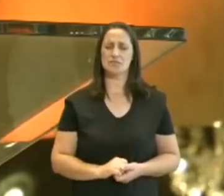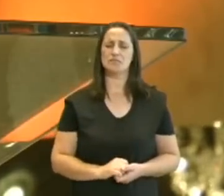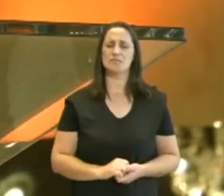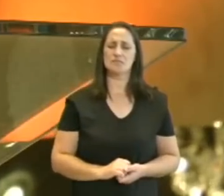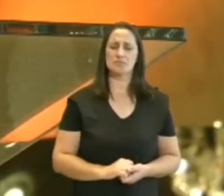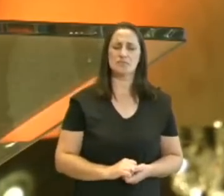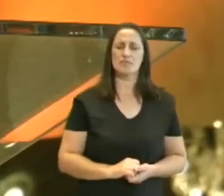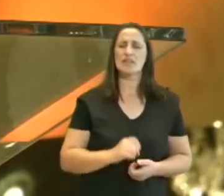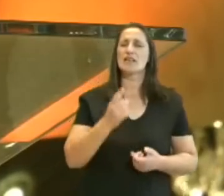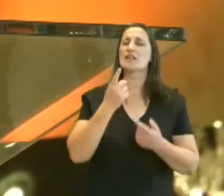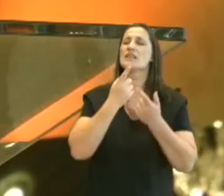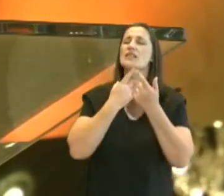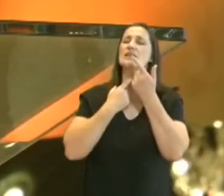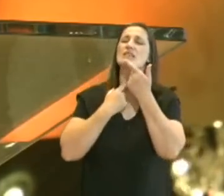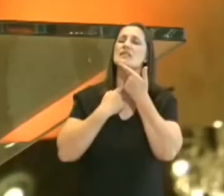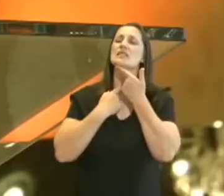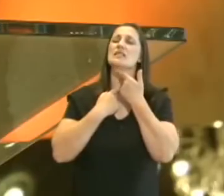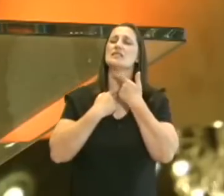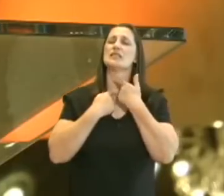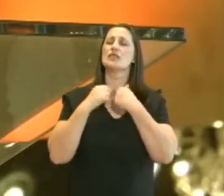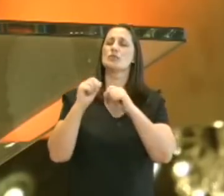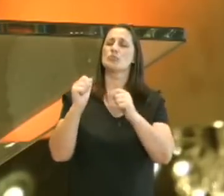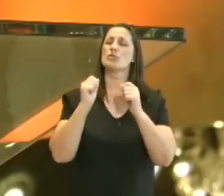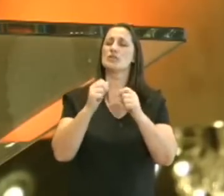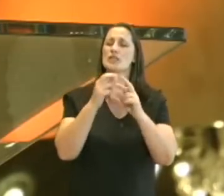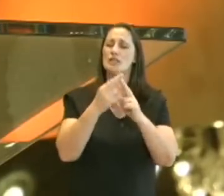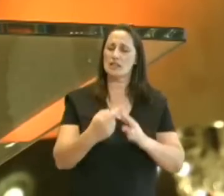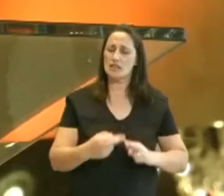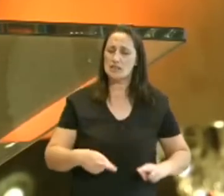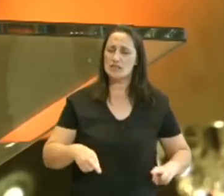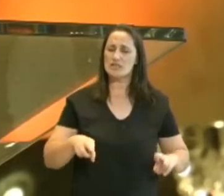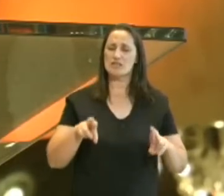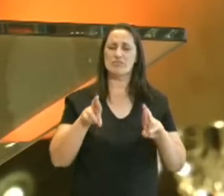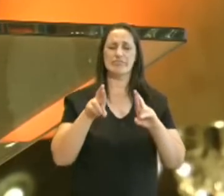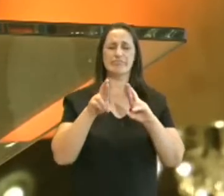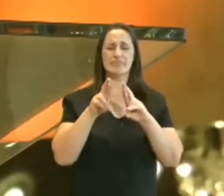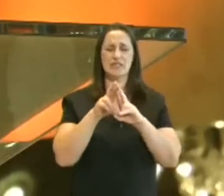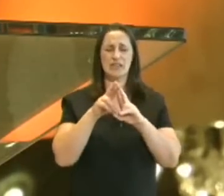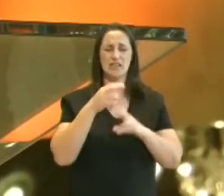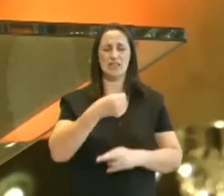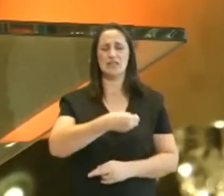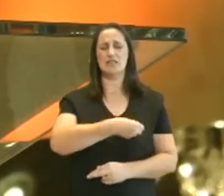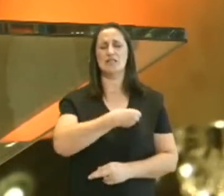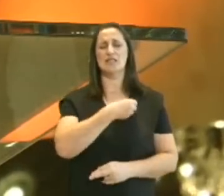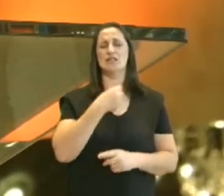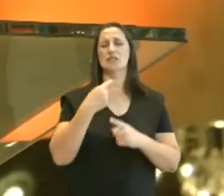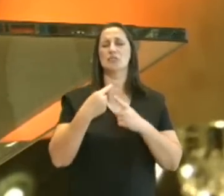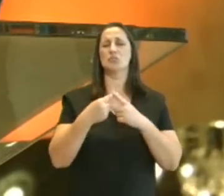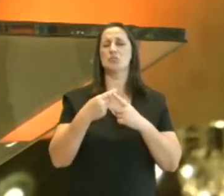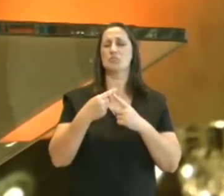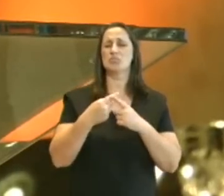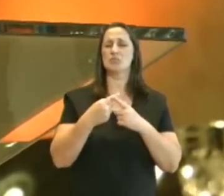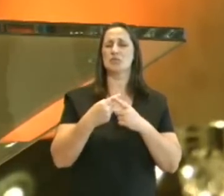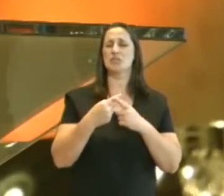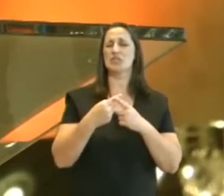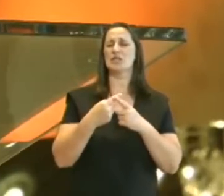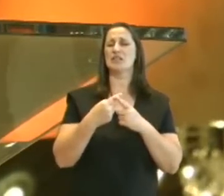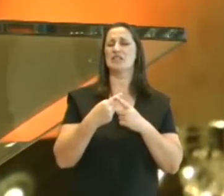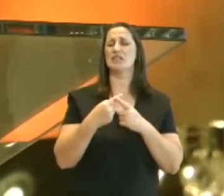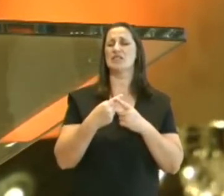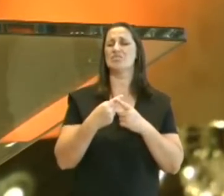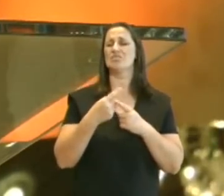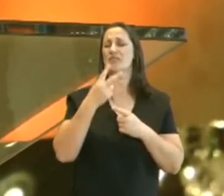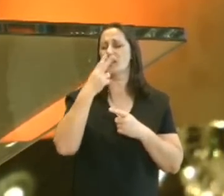de desejo, Senhor, de poder restaurar a vida, porque alguma coisa da vida lhe foi roubada.